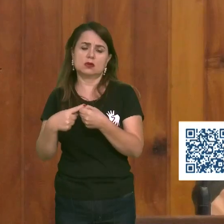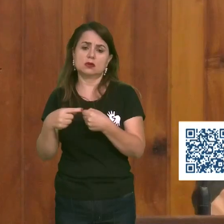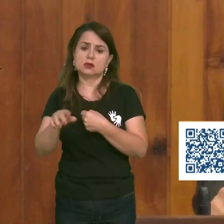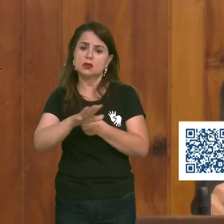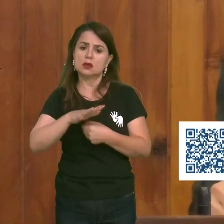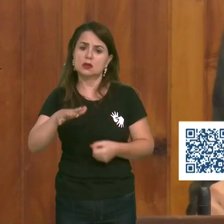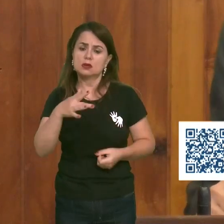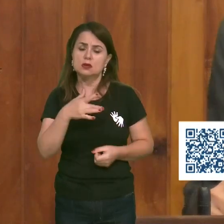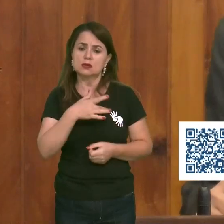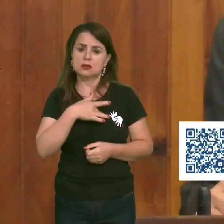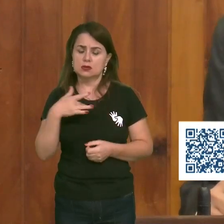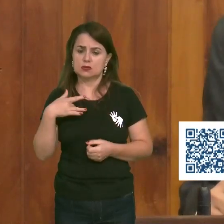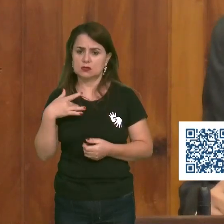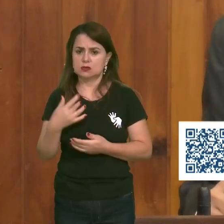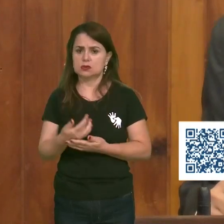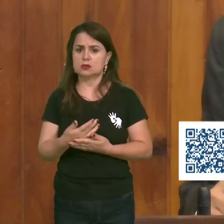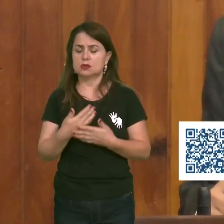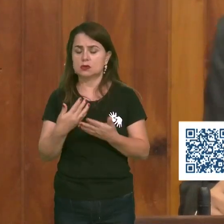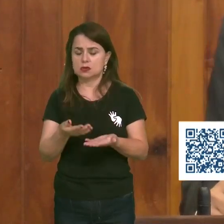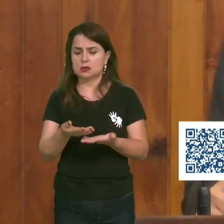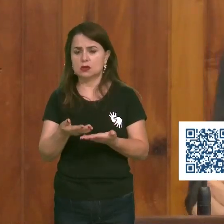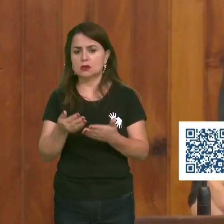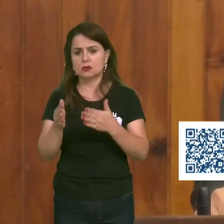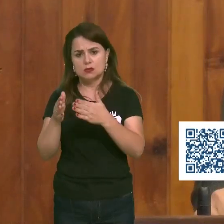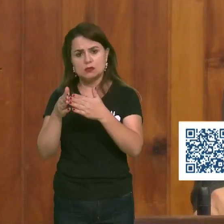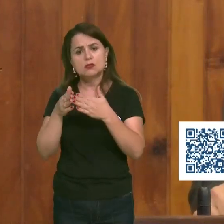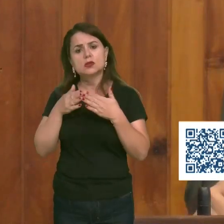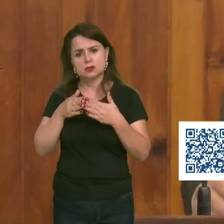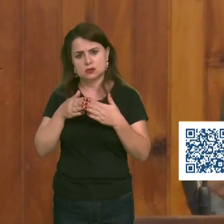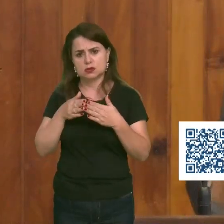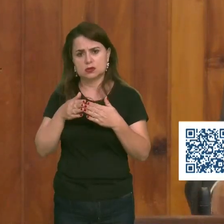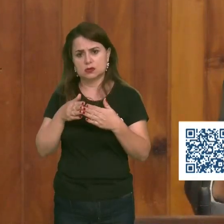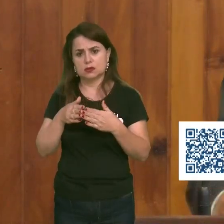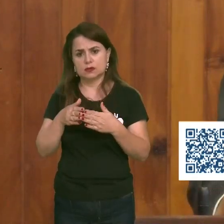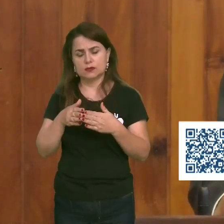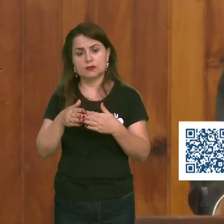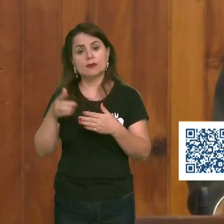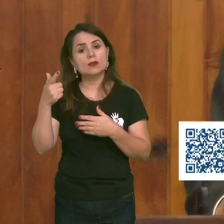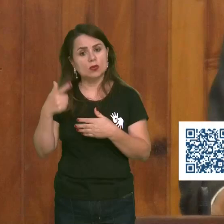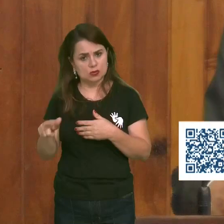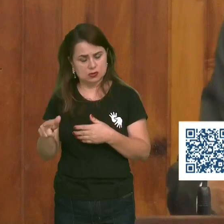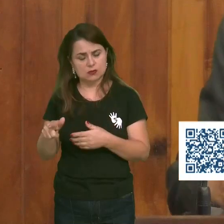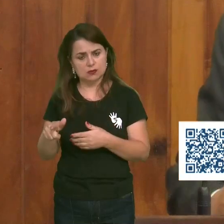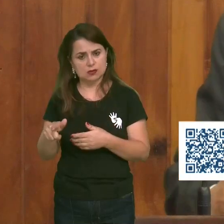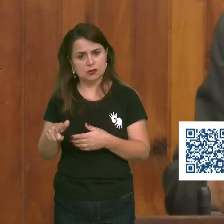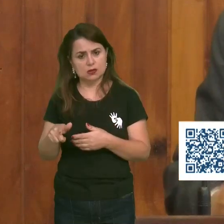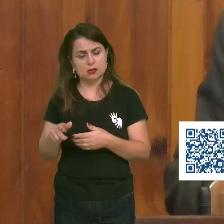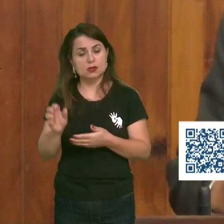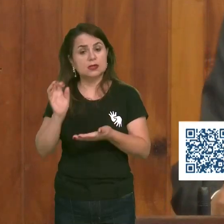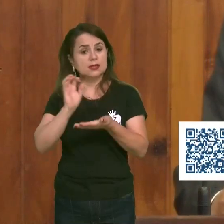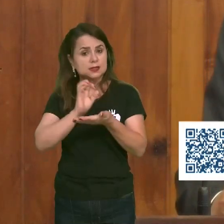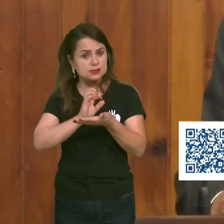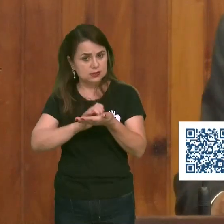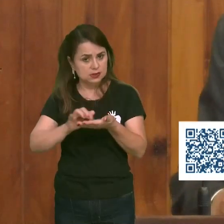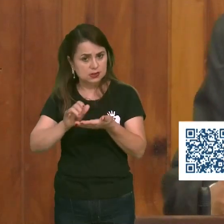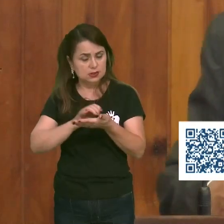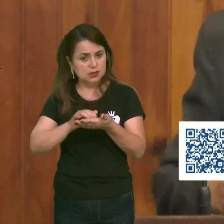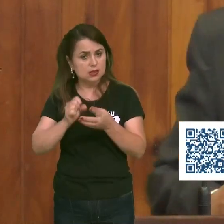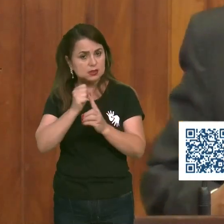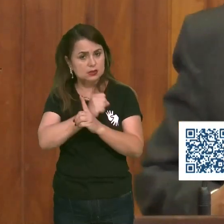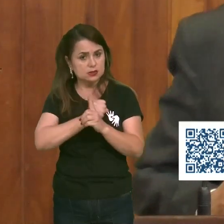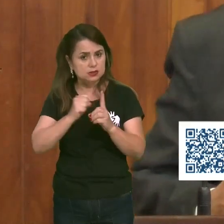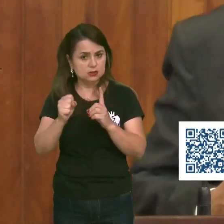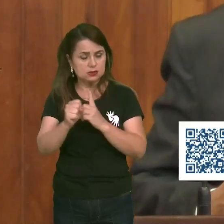aí as nossas considerações pedir aí mais uma vez secretária assistencial